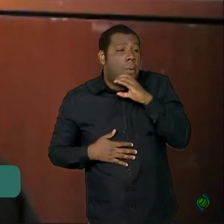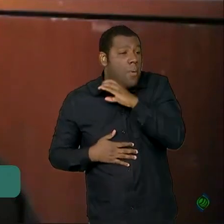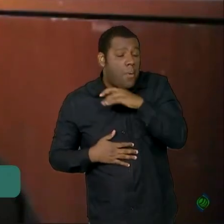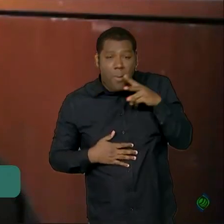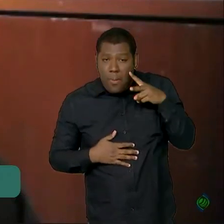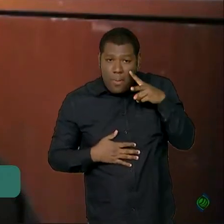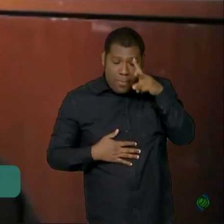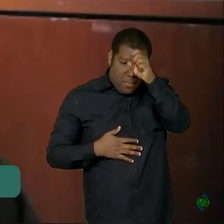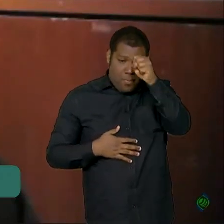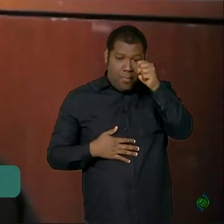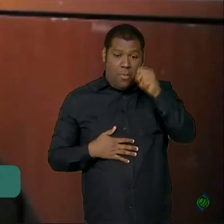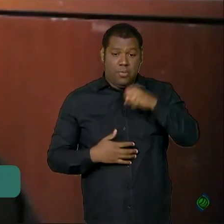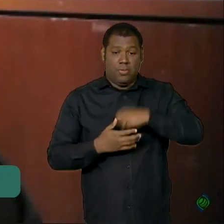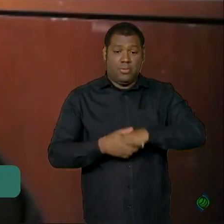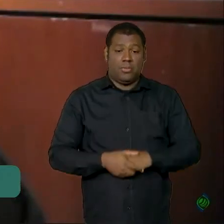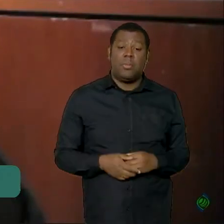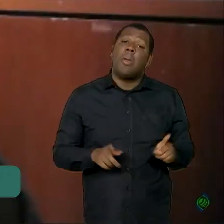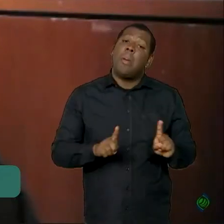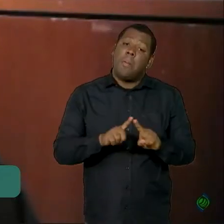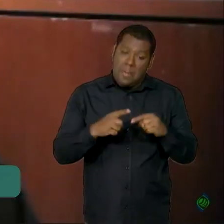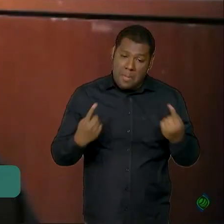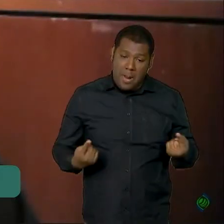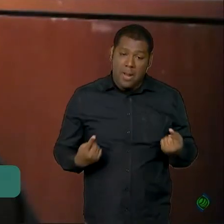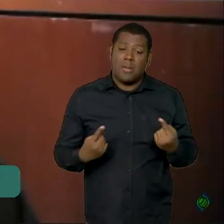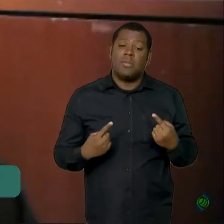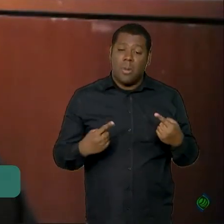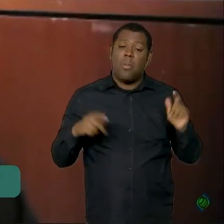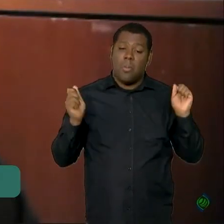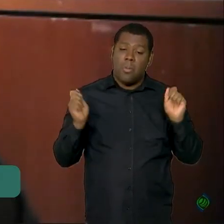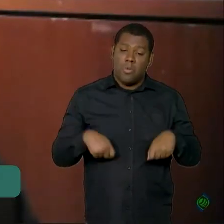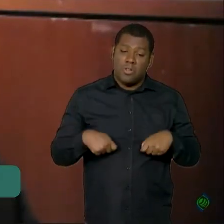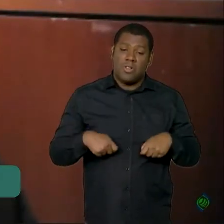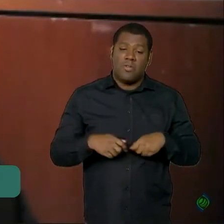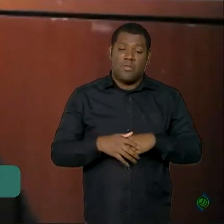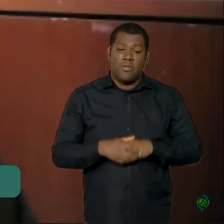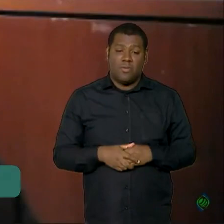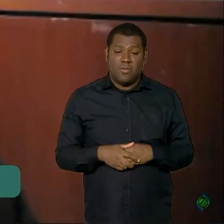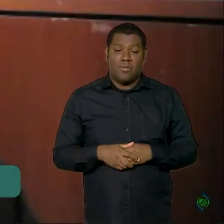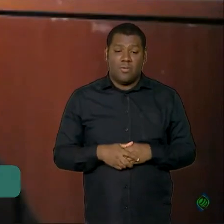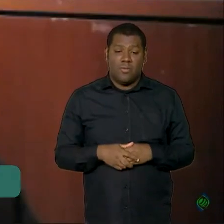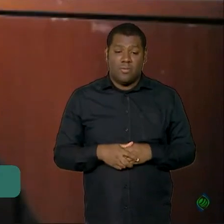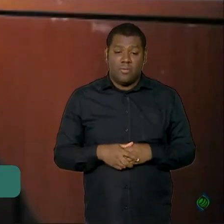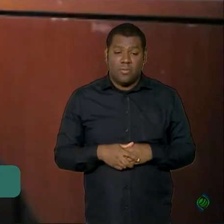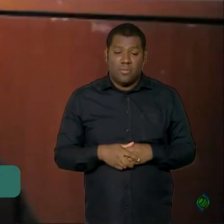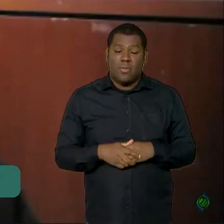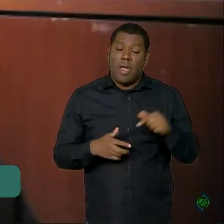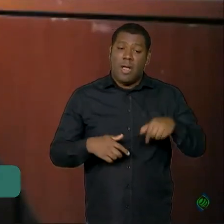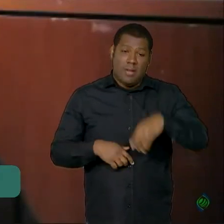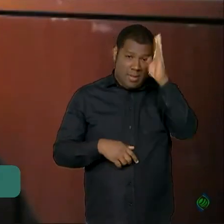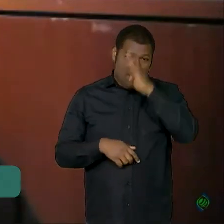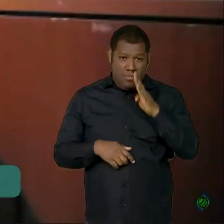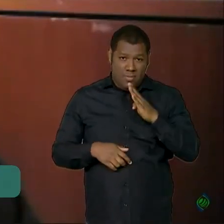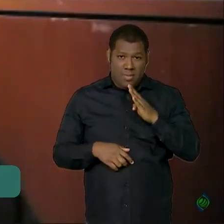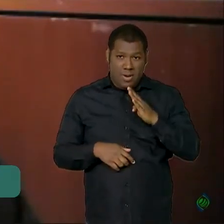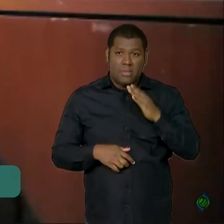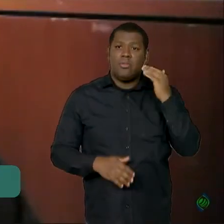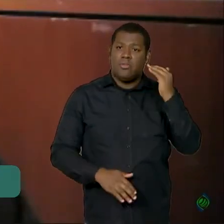safras passadas. Mas assim mesmo, nós podemos ver que nós estamos com o segundo desempenho em produção.